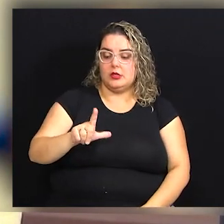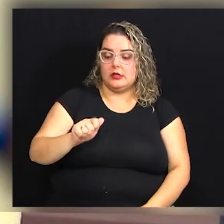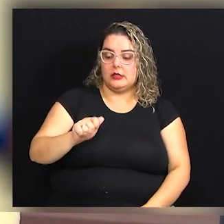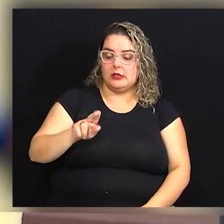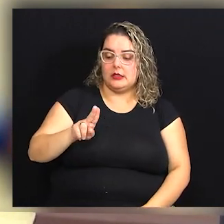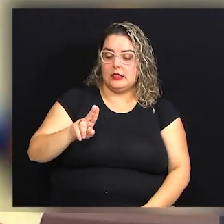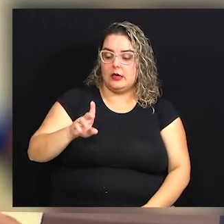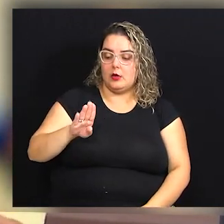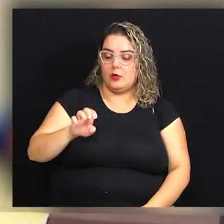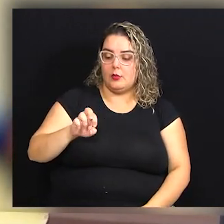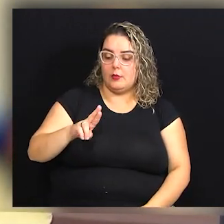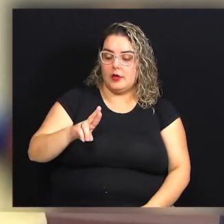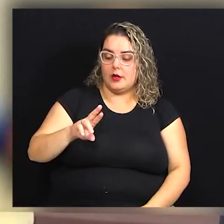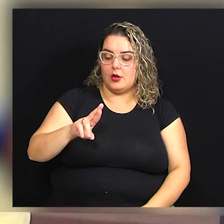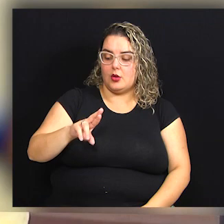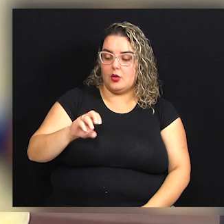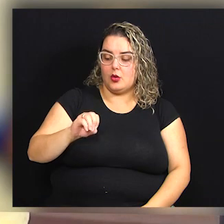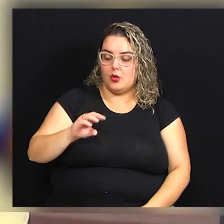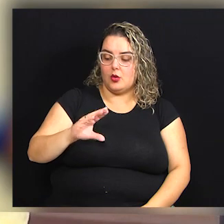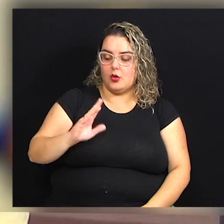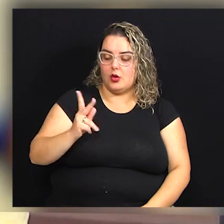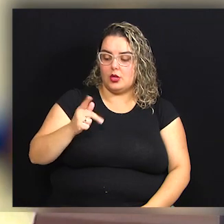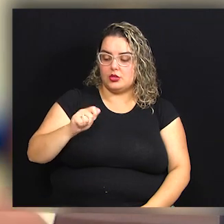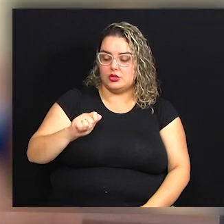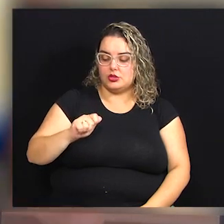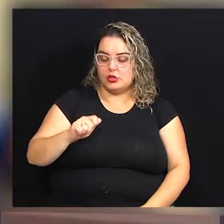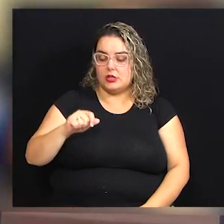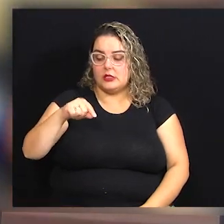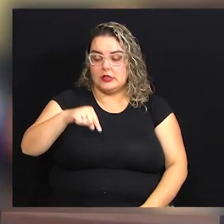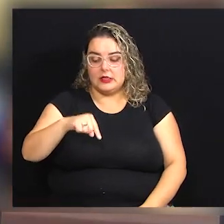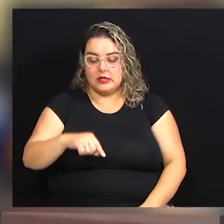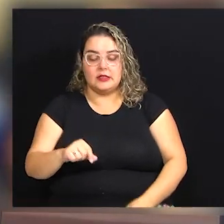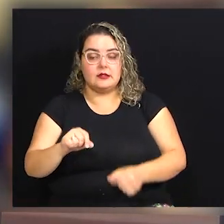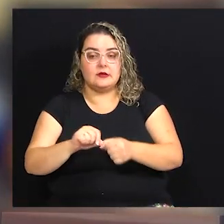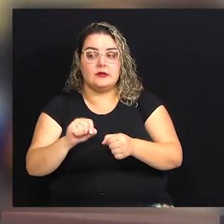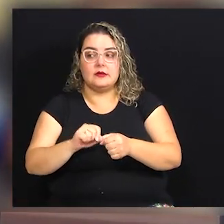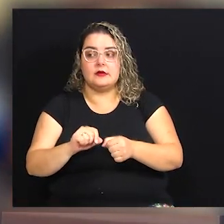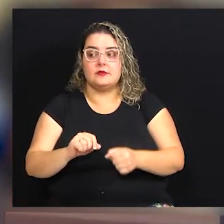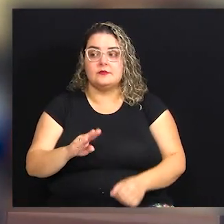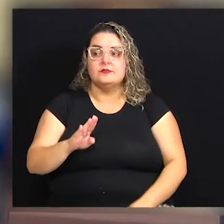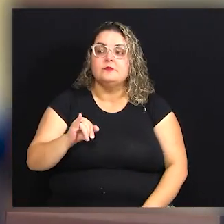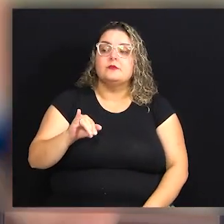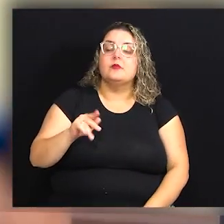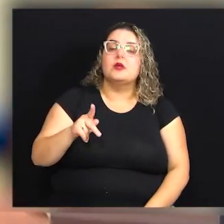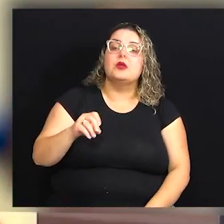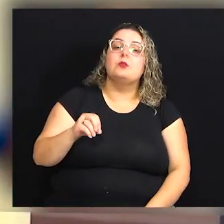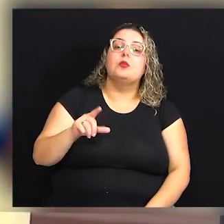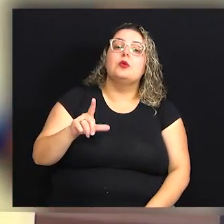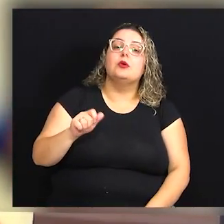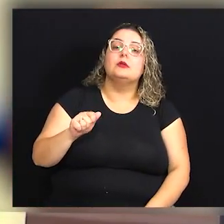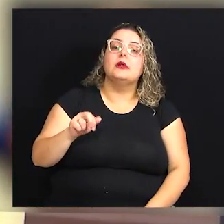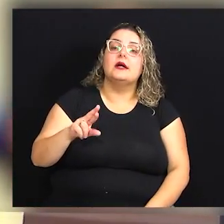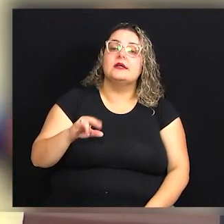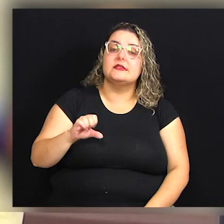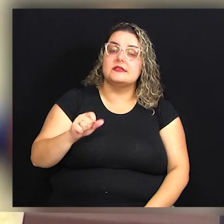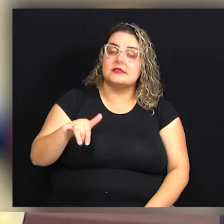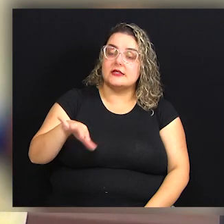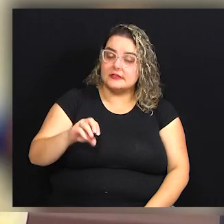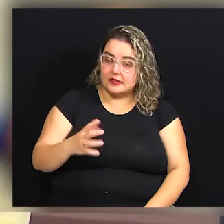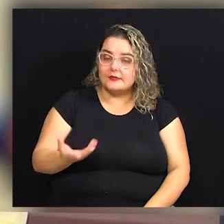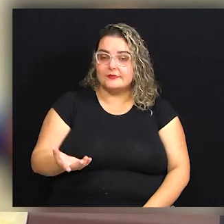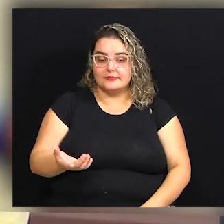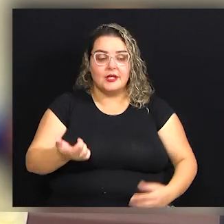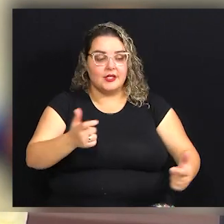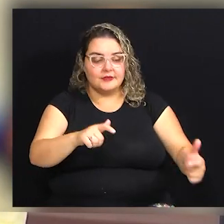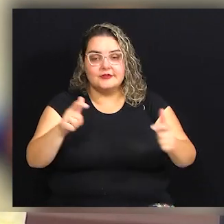Rocha, e aqui, então, vai fazer uma bipolarização aqui na cidade, com um